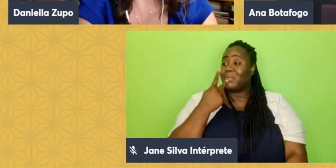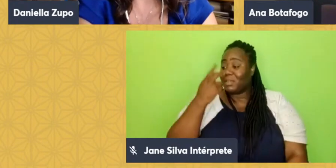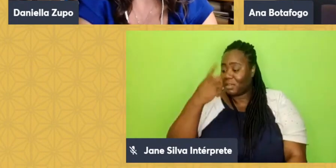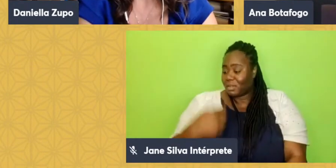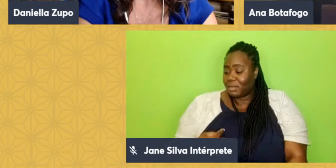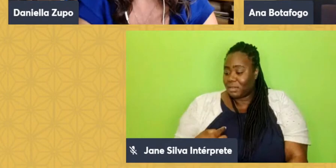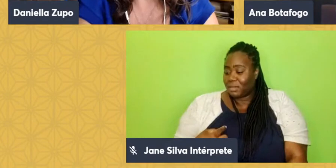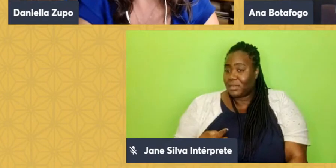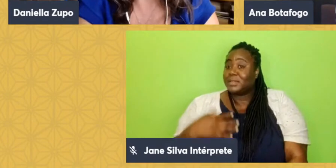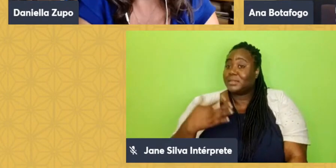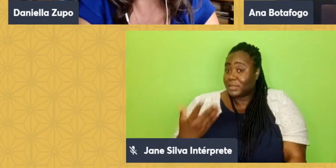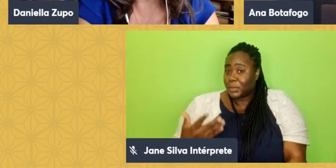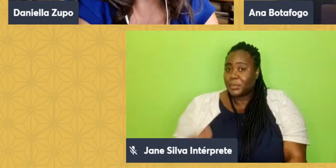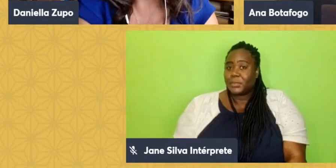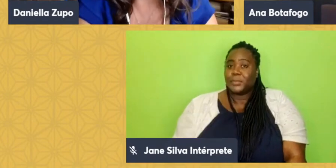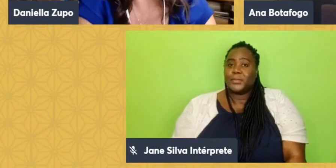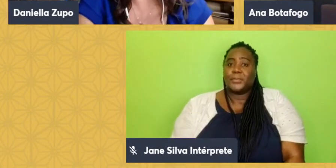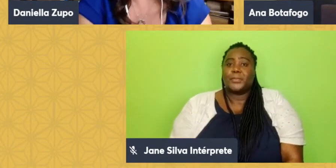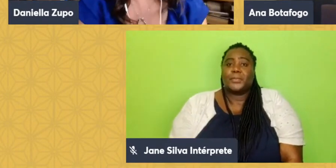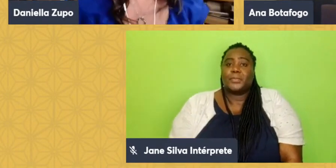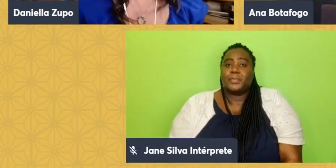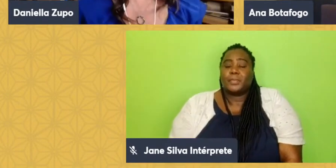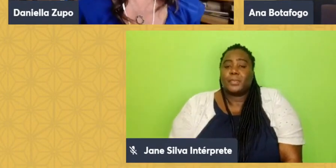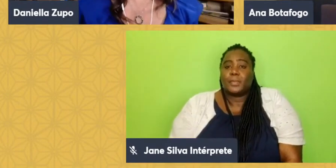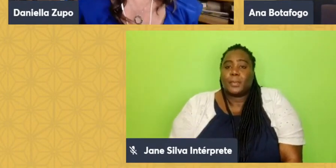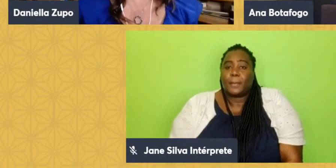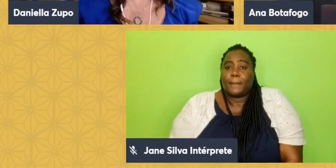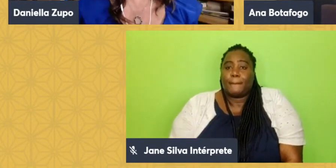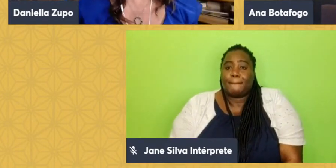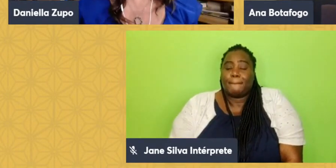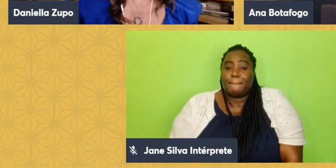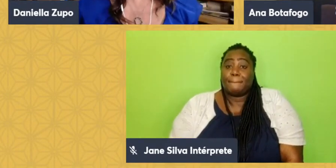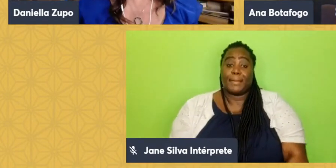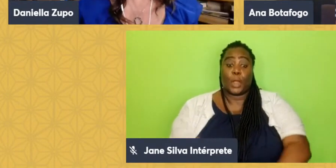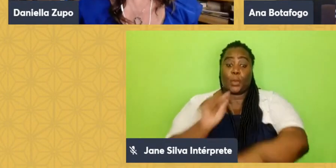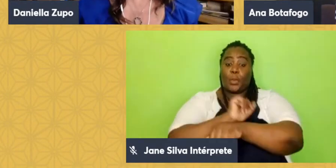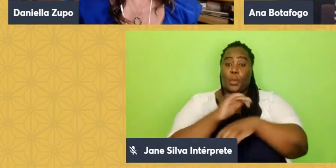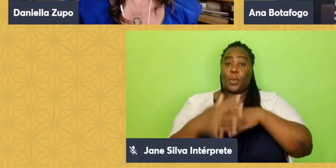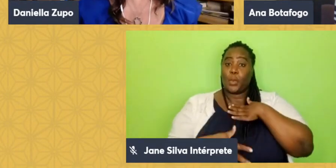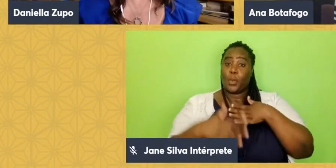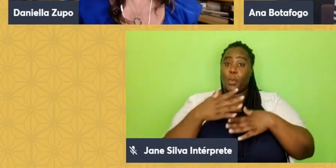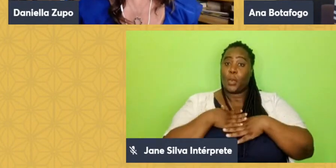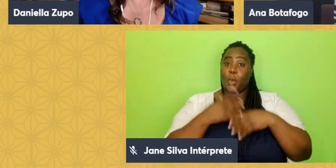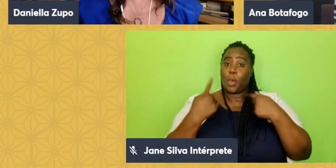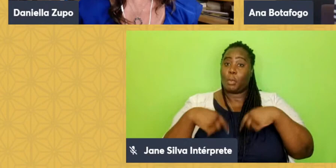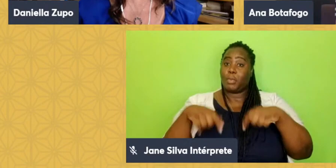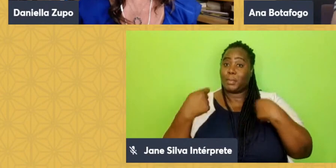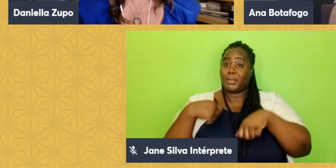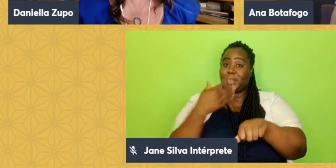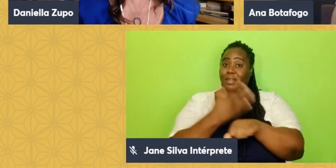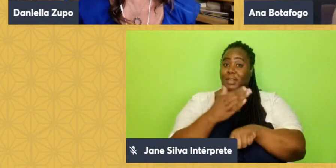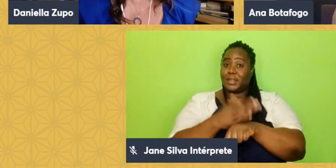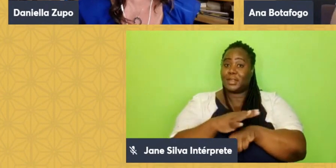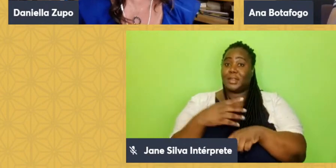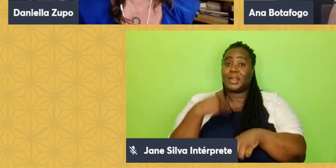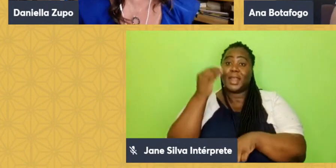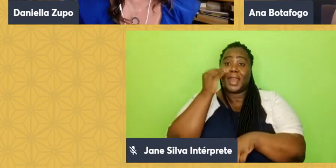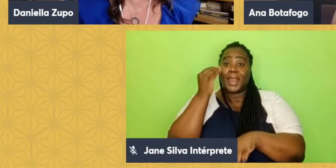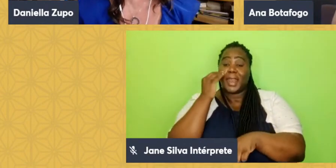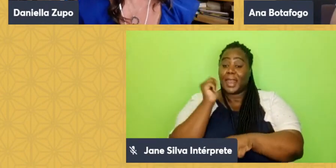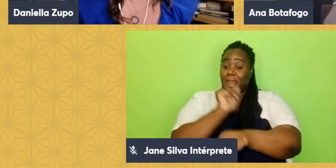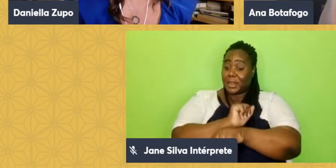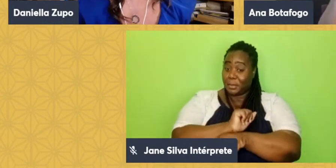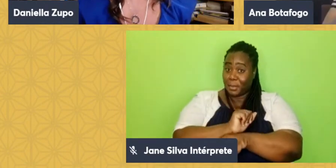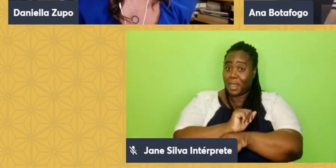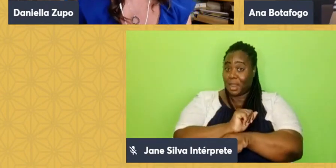É aí então elétrico nessa até o corpo parado exige técnica existe treino né tenta ficar muito